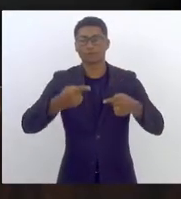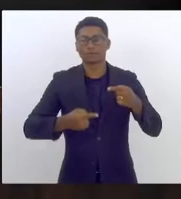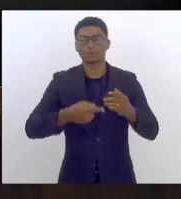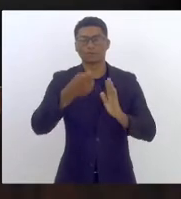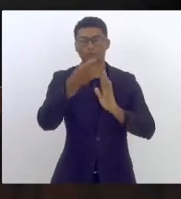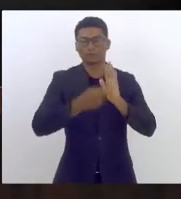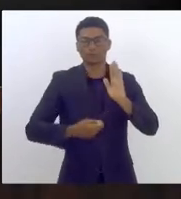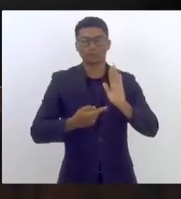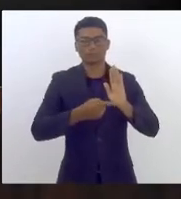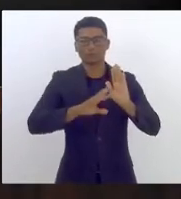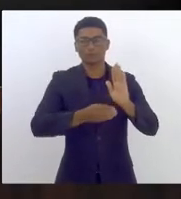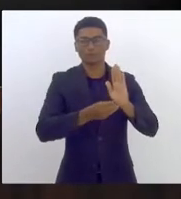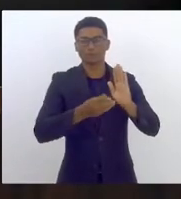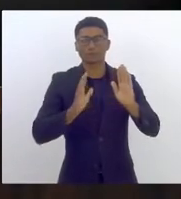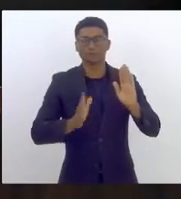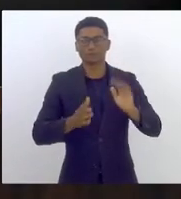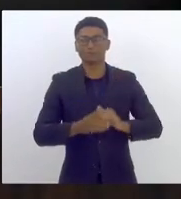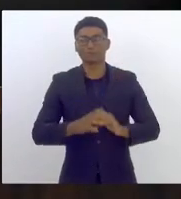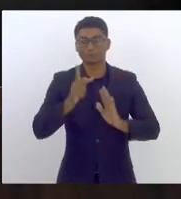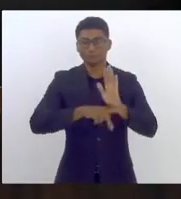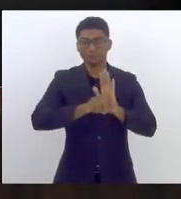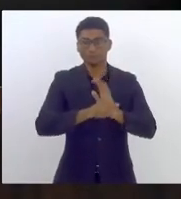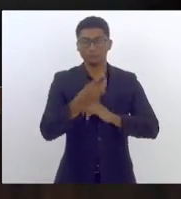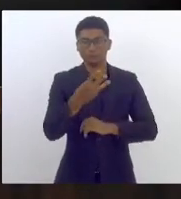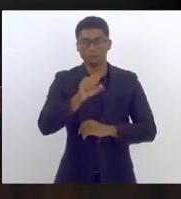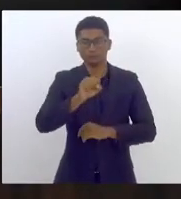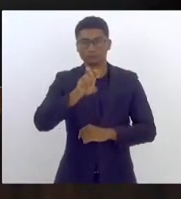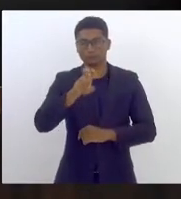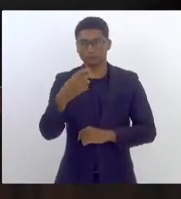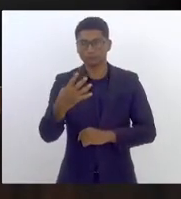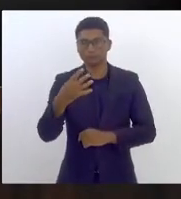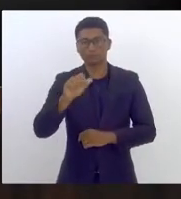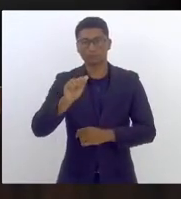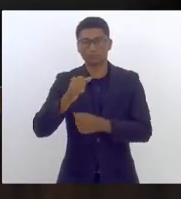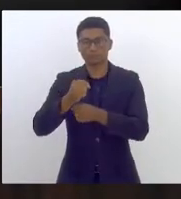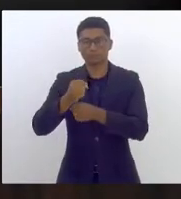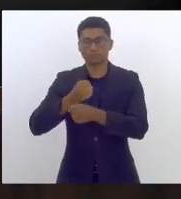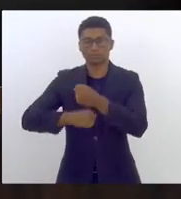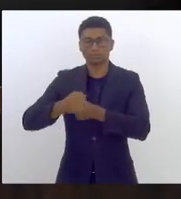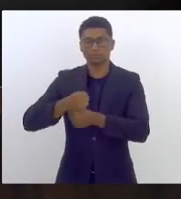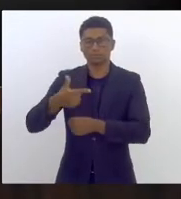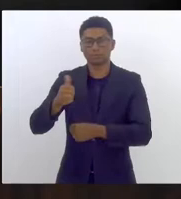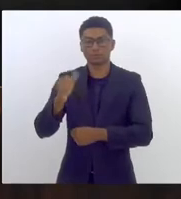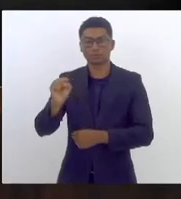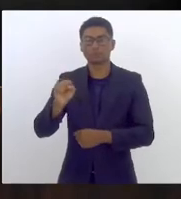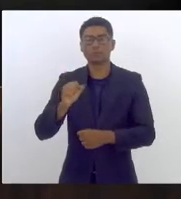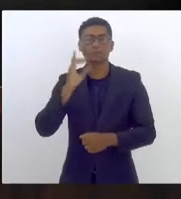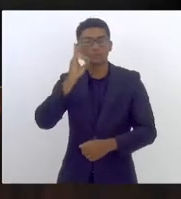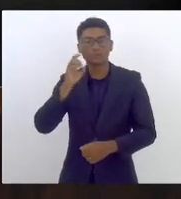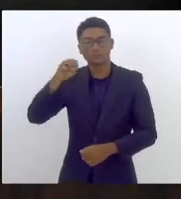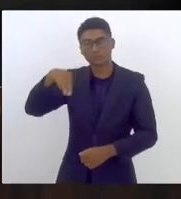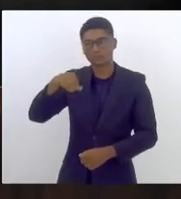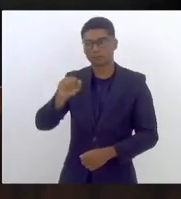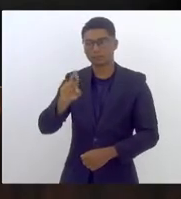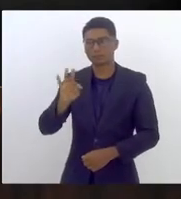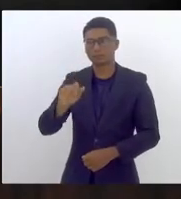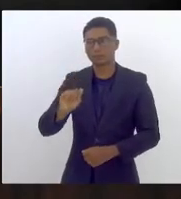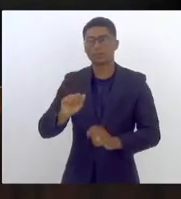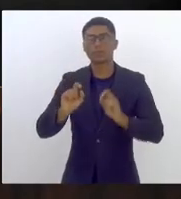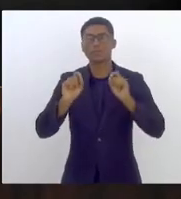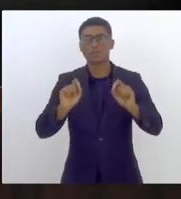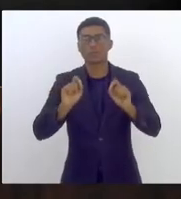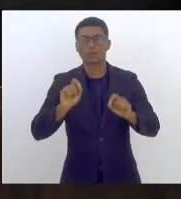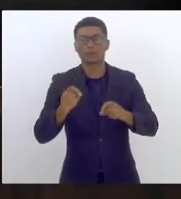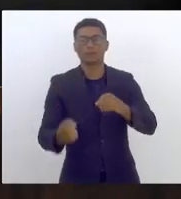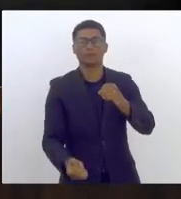redação do vencido projeto de lei 38 54 a de 18 de autoria deputada Marta Rocha dispõe sobre a criação